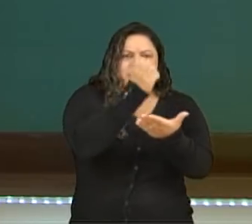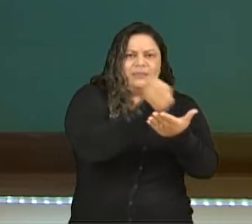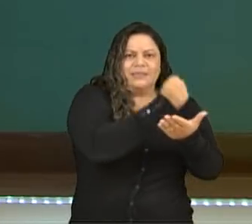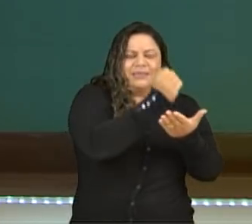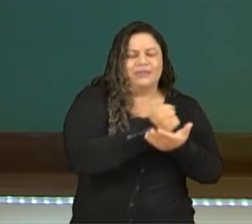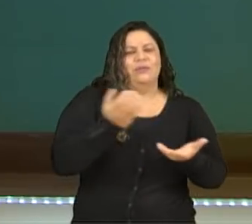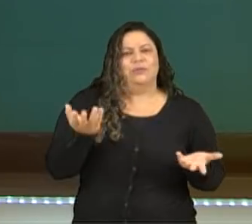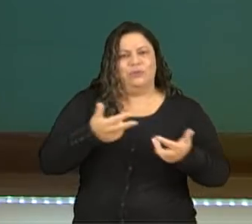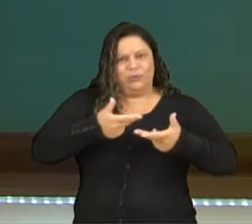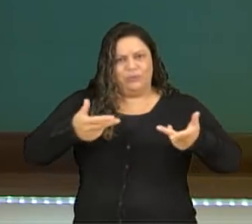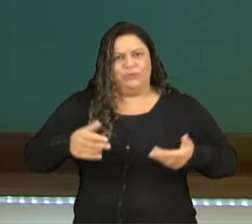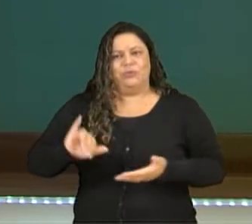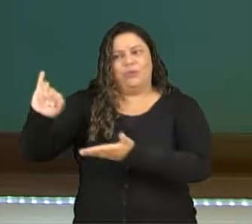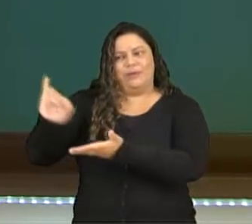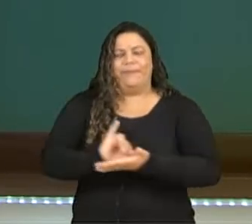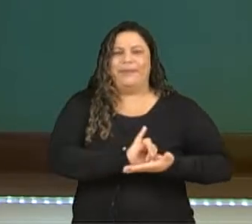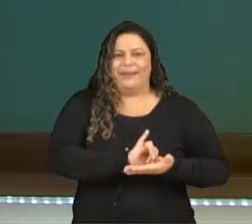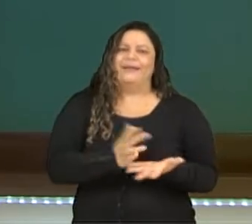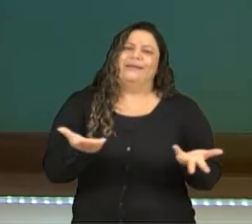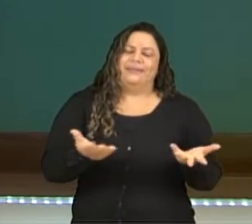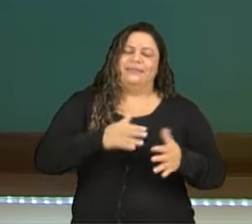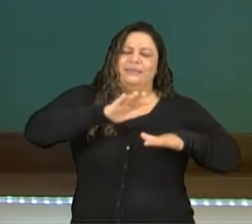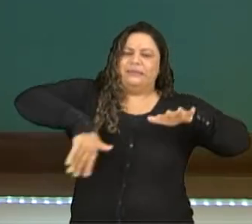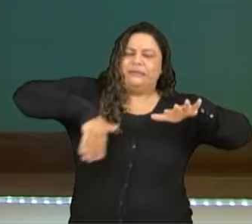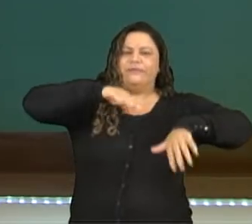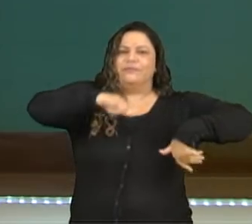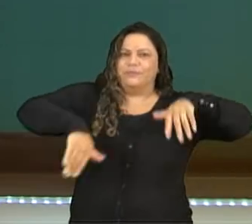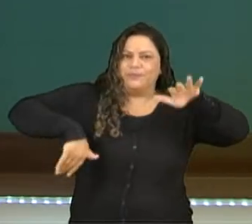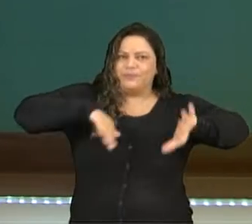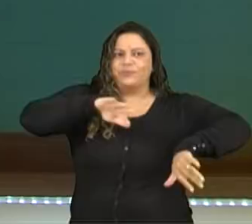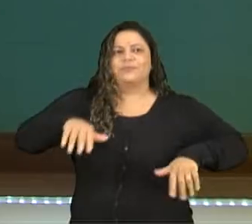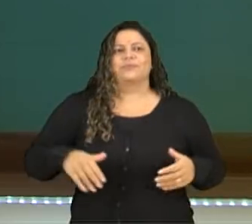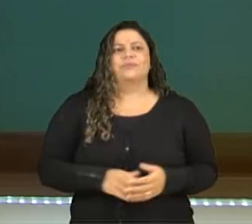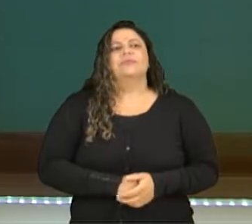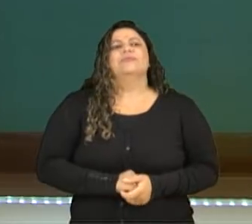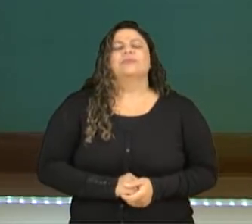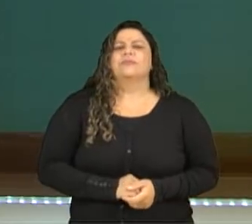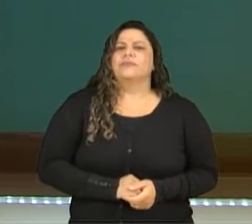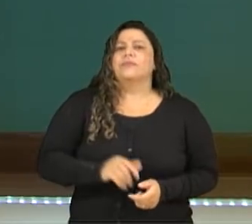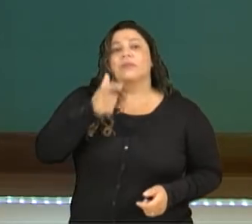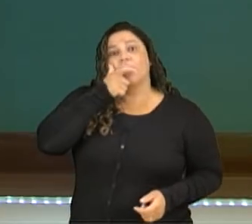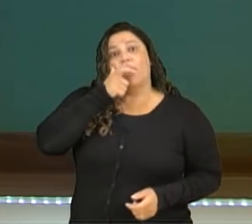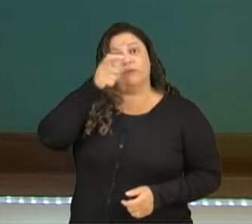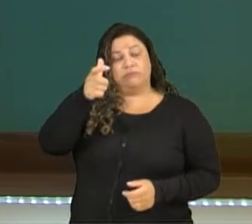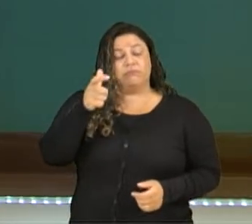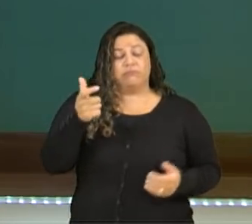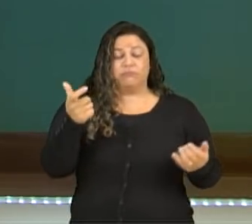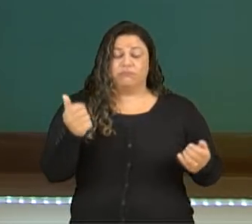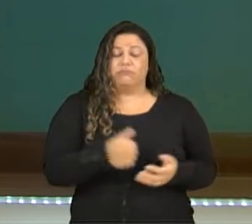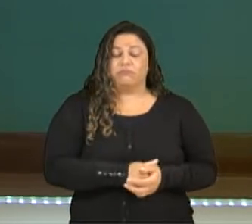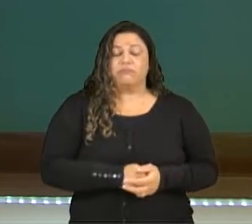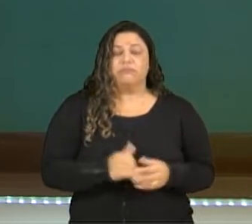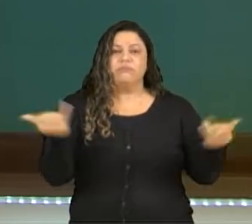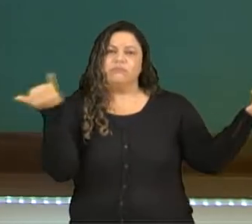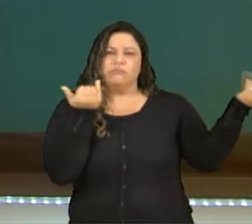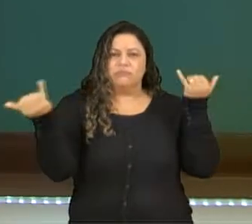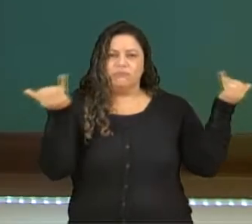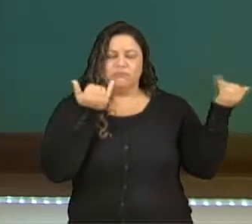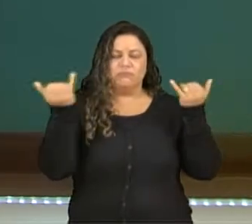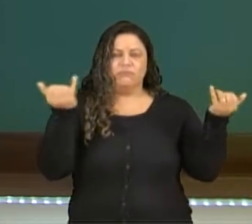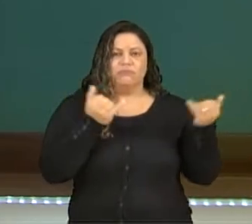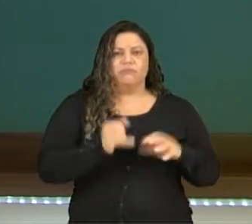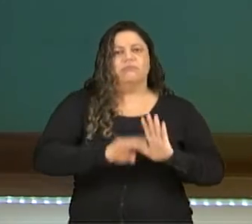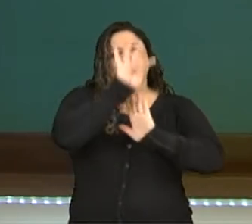à deriva no mar. Então, é muito interessante a notícia, porque a notícia é um texto curto. E no